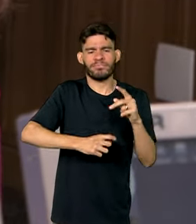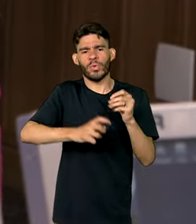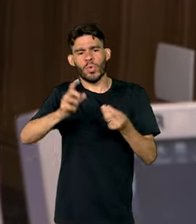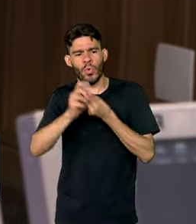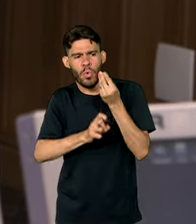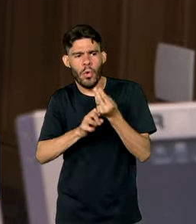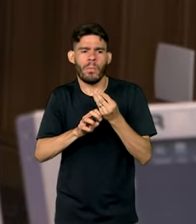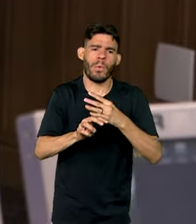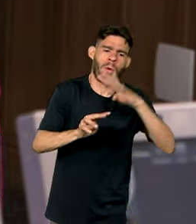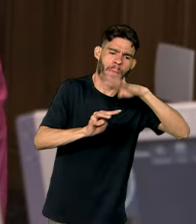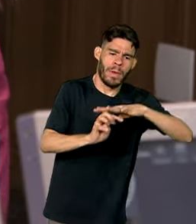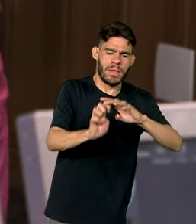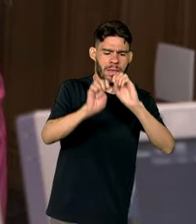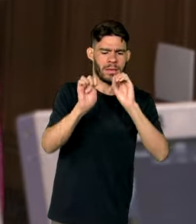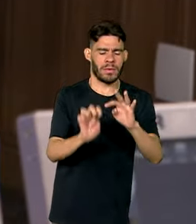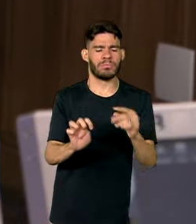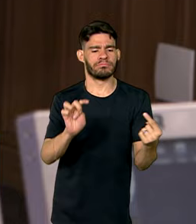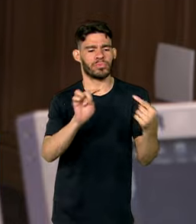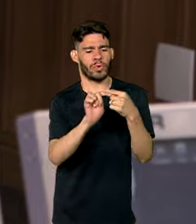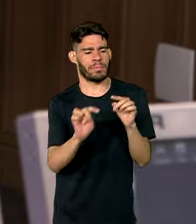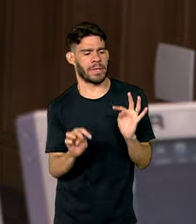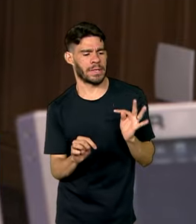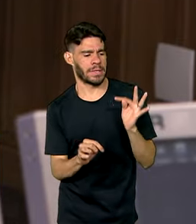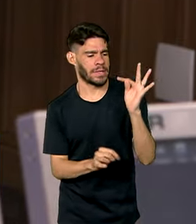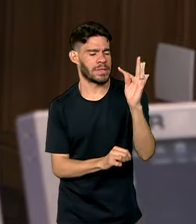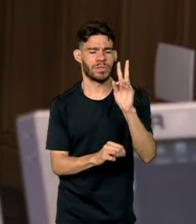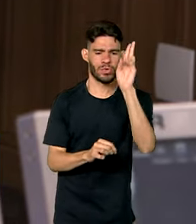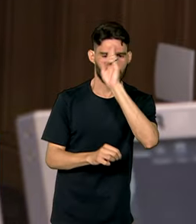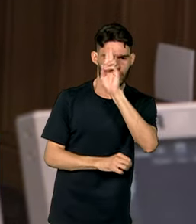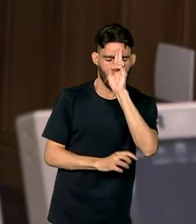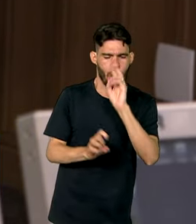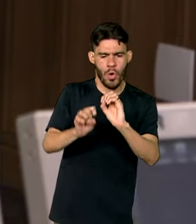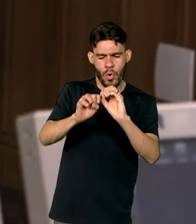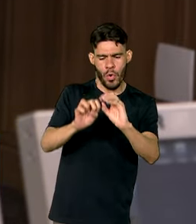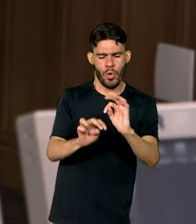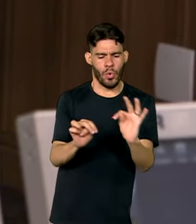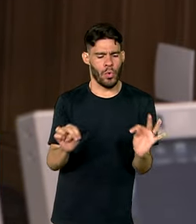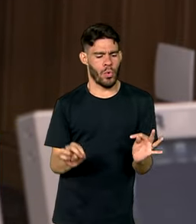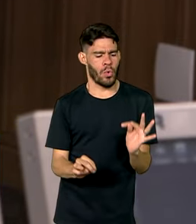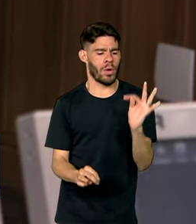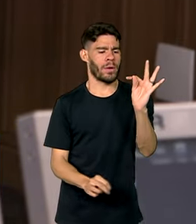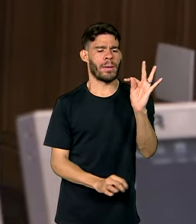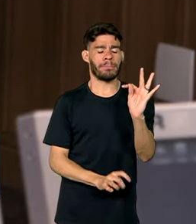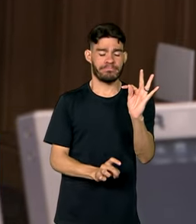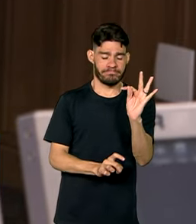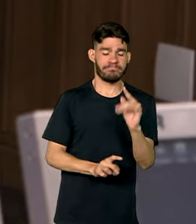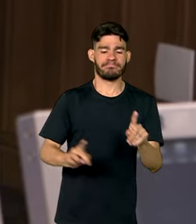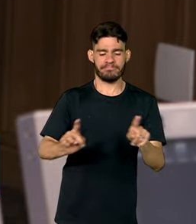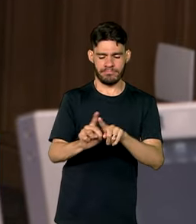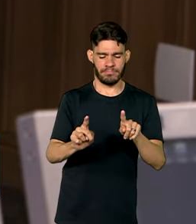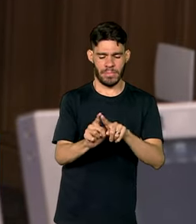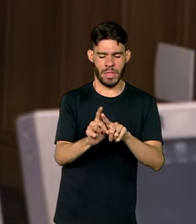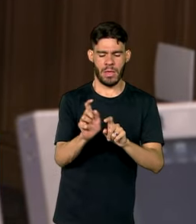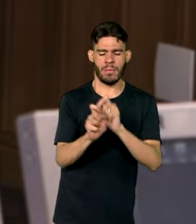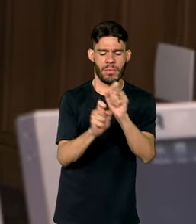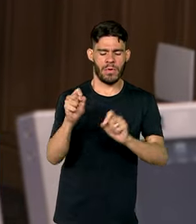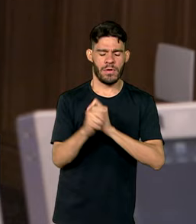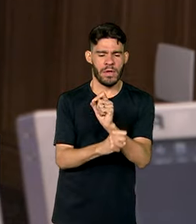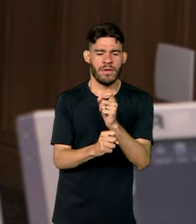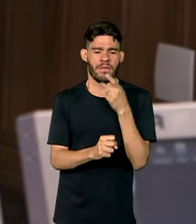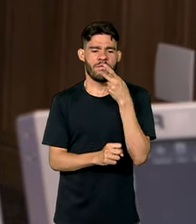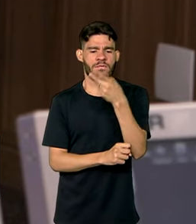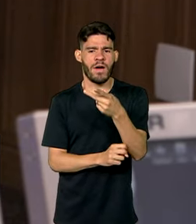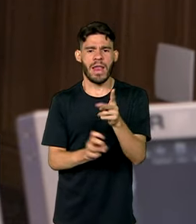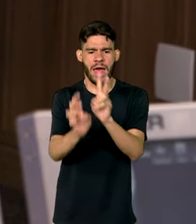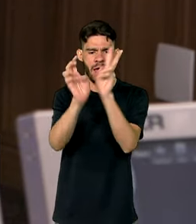que eu ensino matemática usando tecnologia como ensino história né usando tecnologia mas ao mesmo tempo como falar sobre